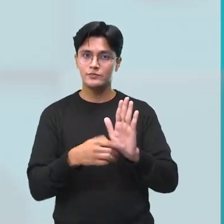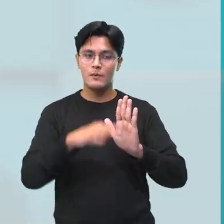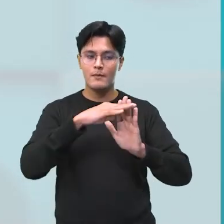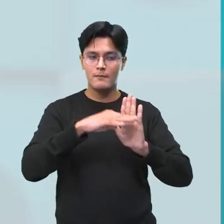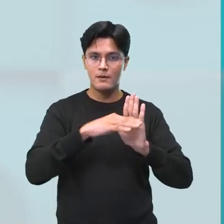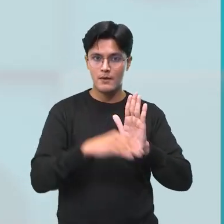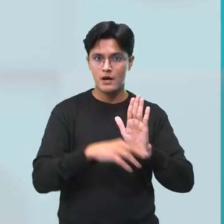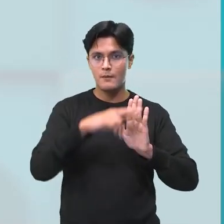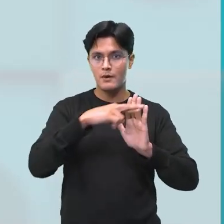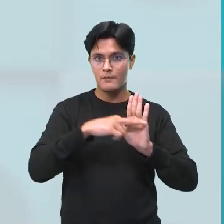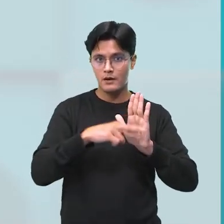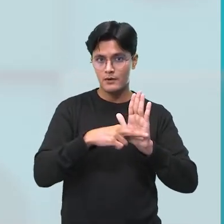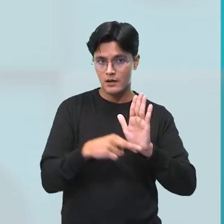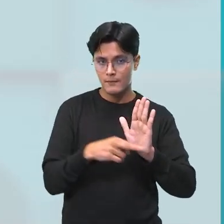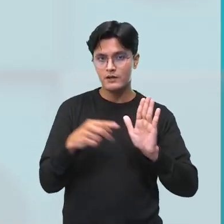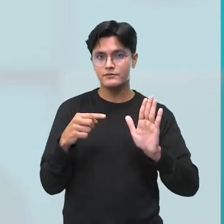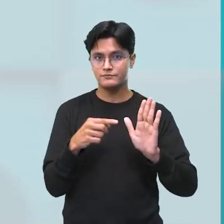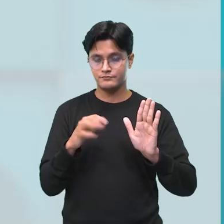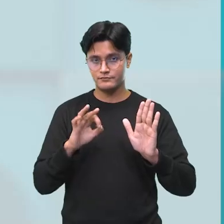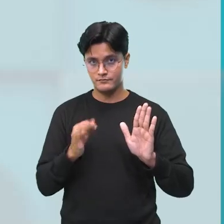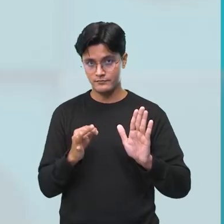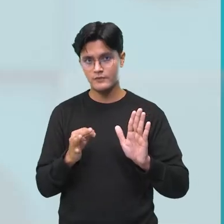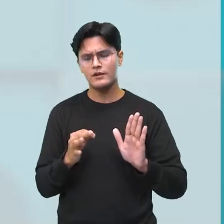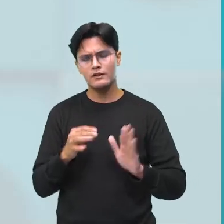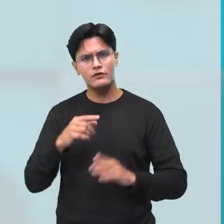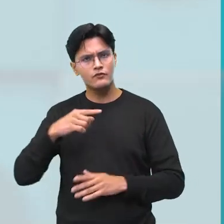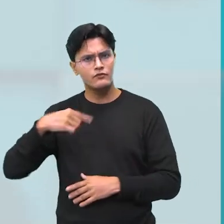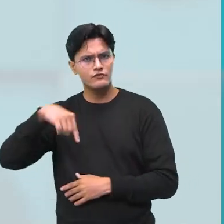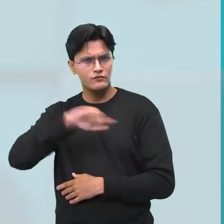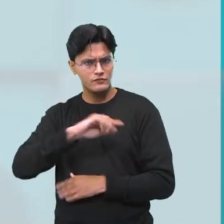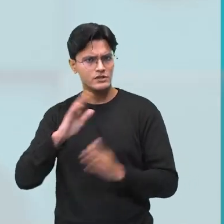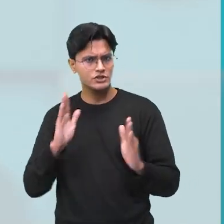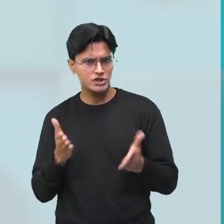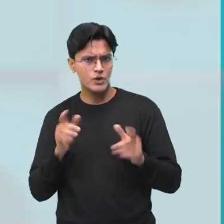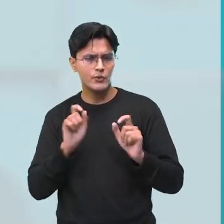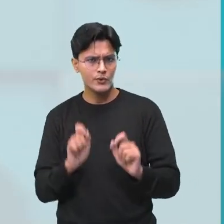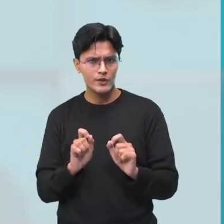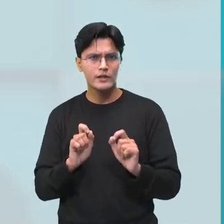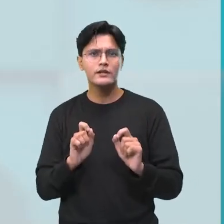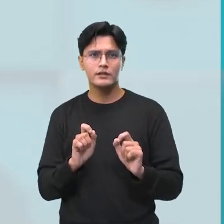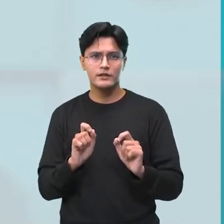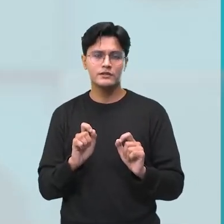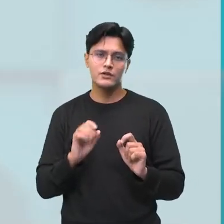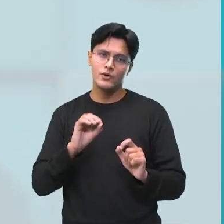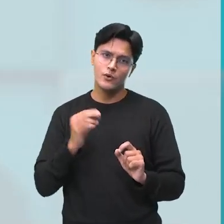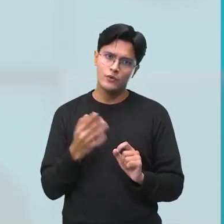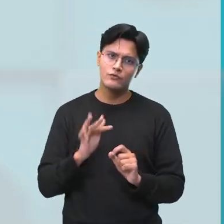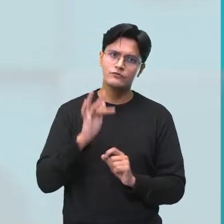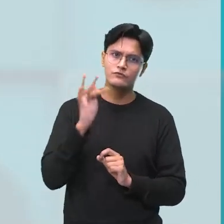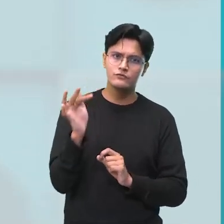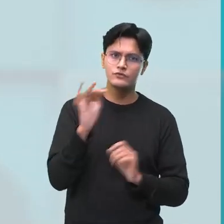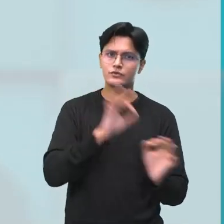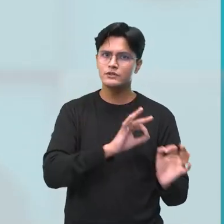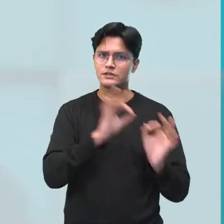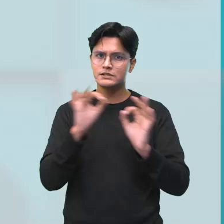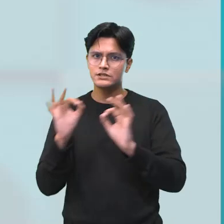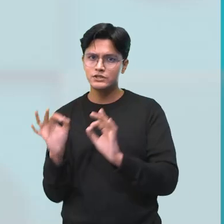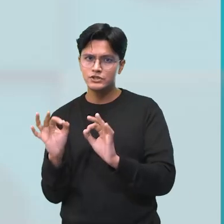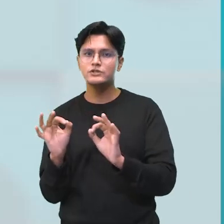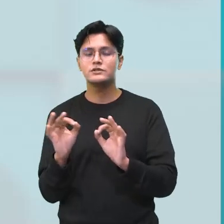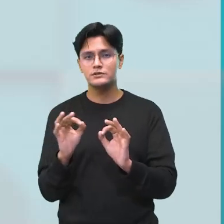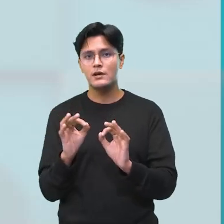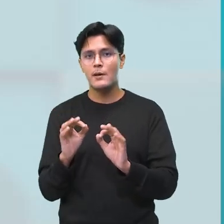descumpridas durante o debate. Eu não sei se vocês já viram ou, né, vão poder acompanhar aí nos próximos anos